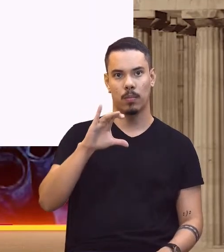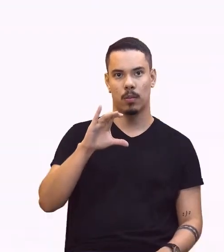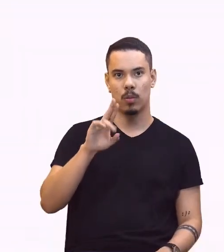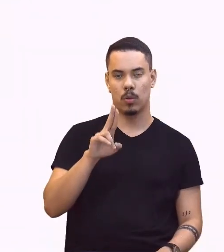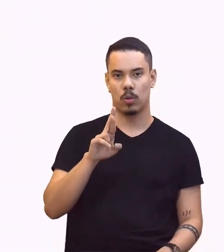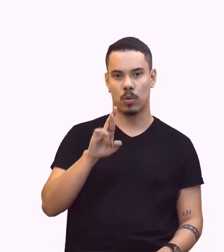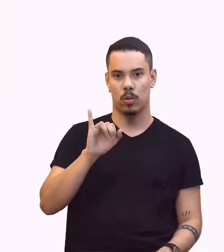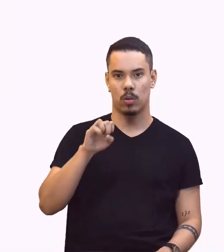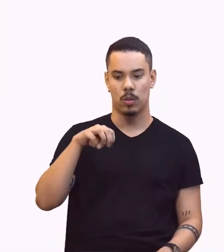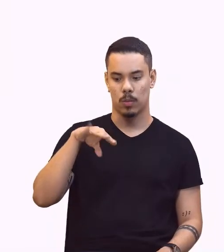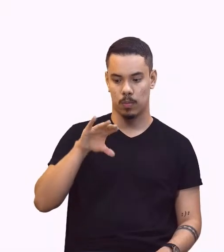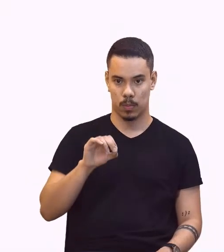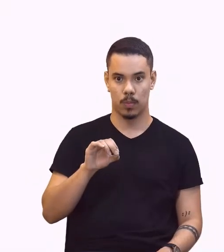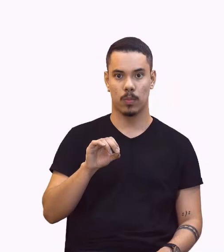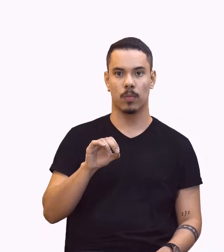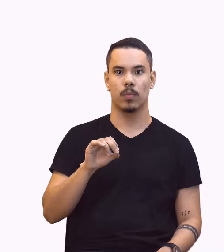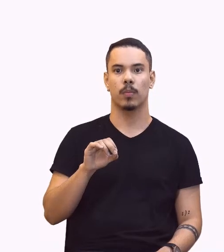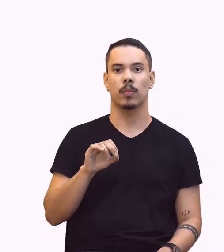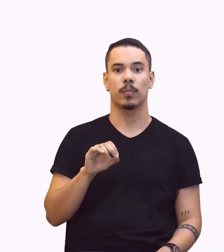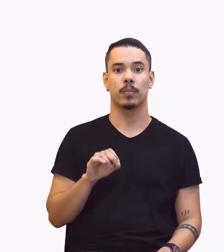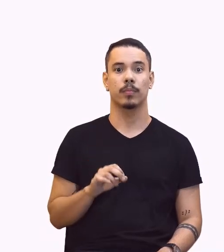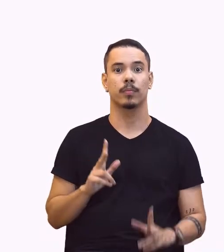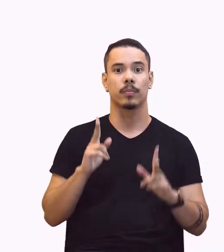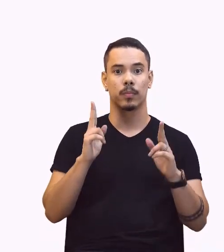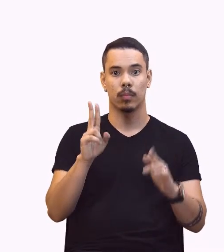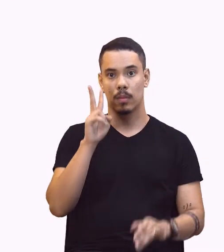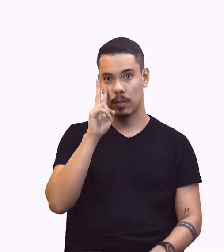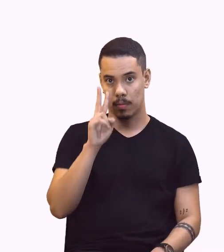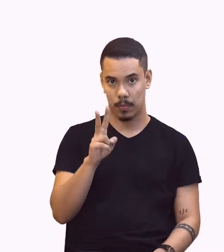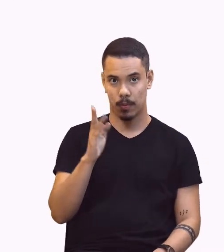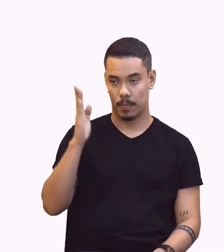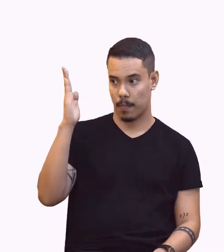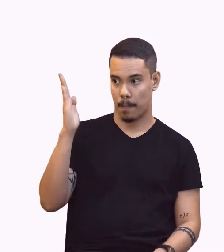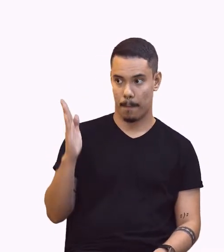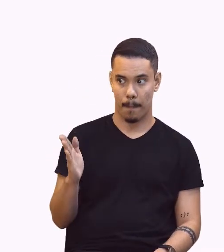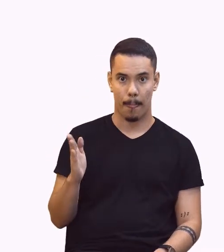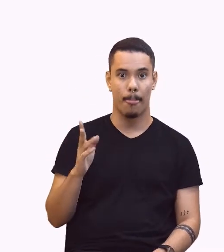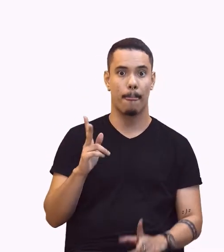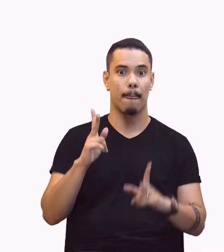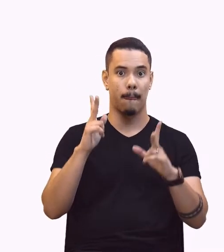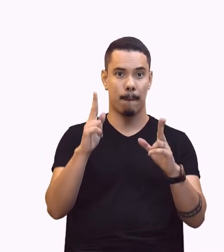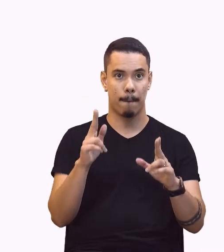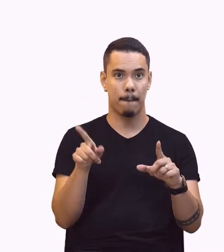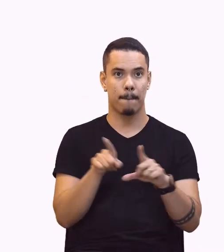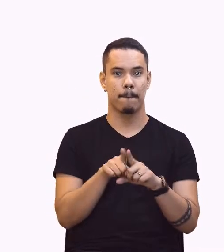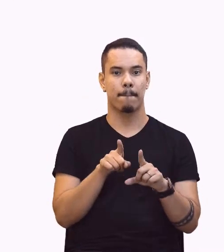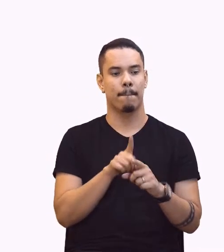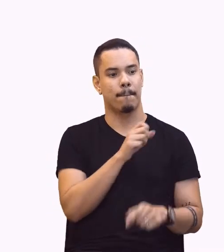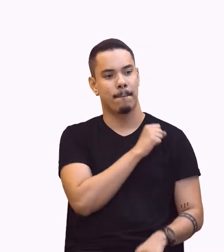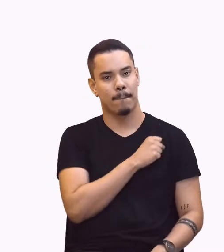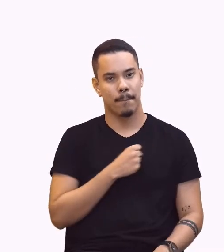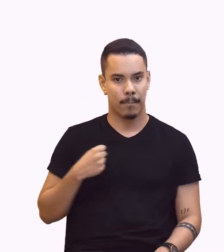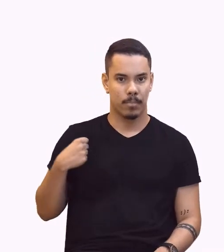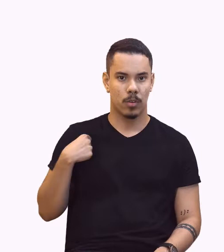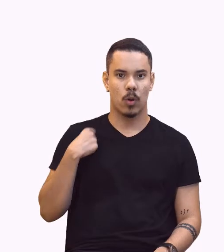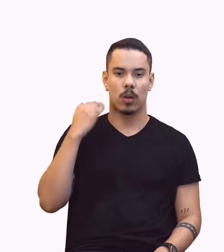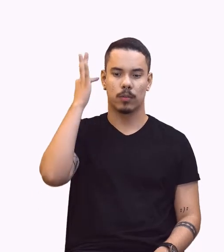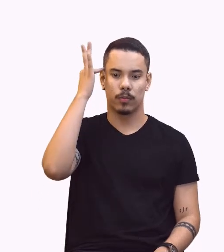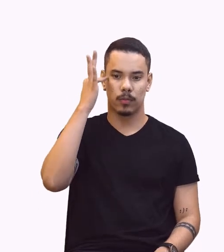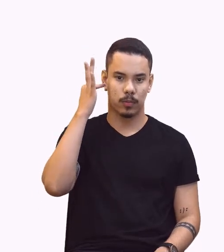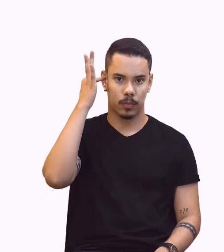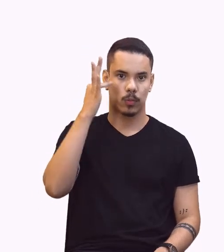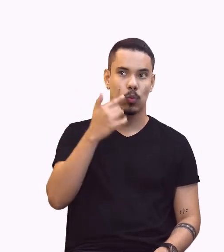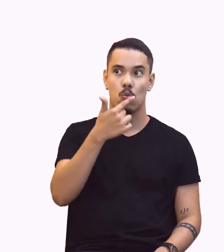para o texto. Como a gente vê, os epicuristas, assim como Sócrates e outros filósofos, Platão e Aristóteles,